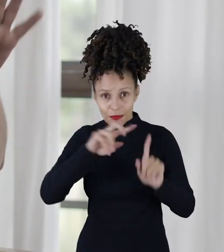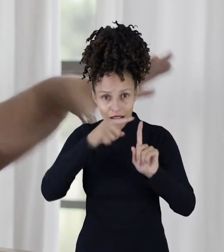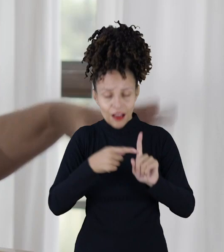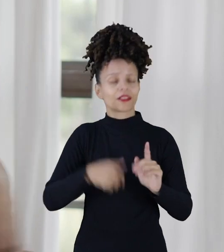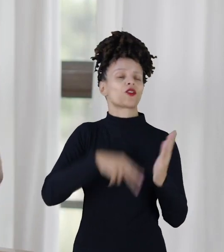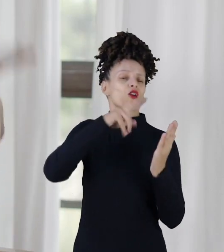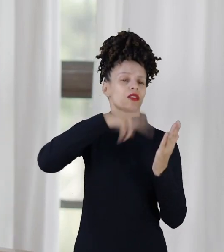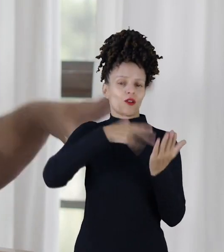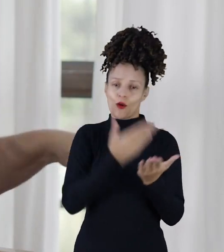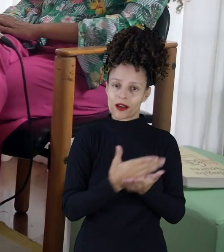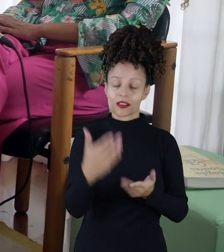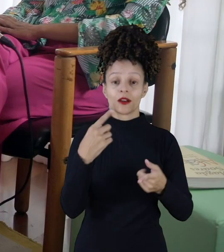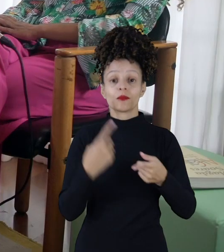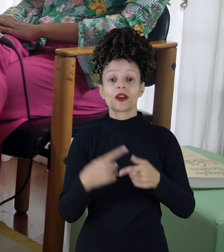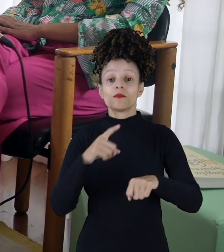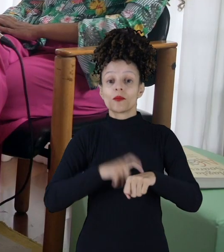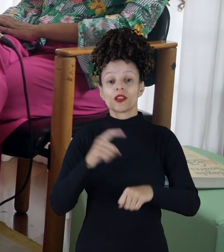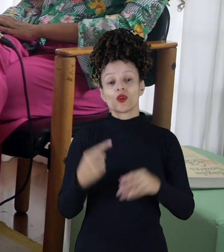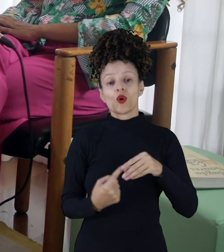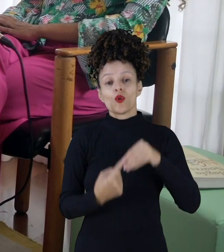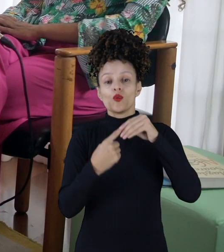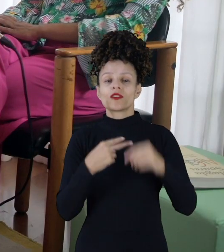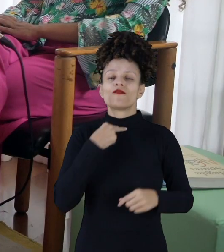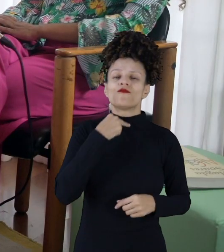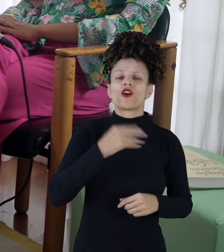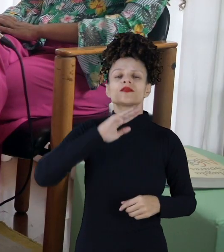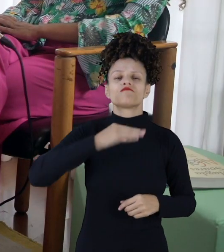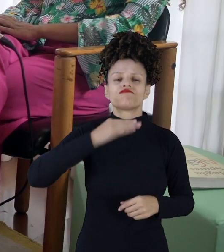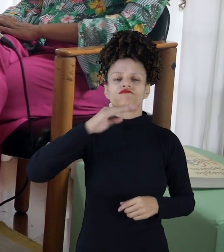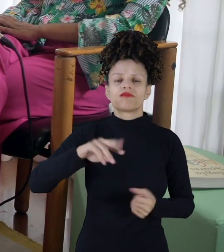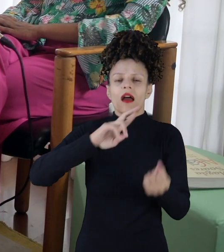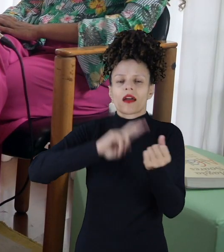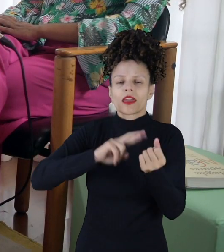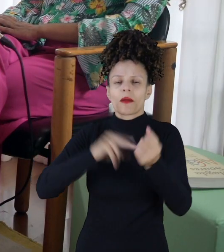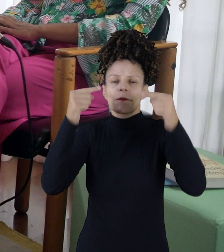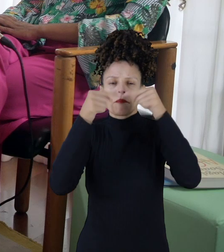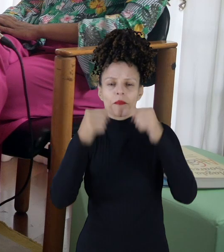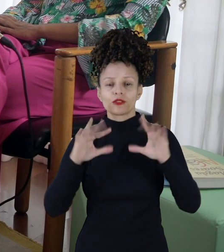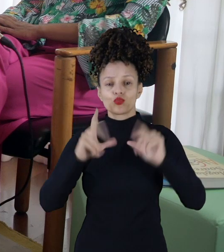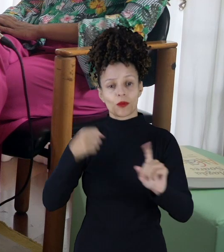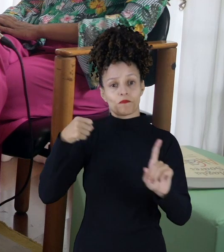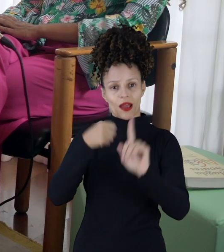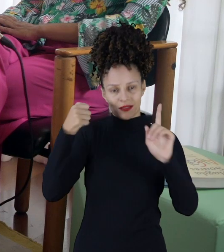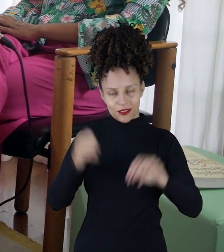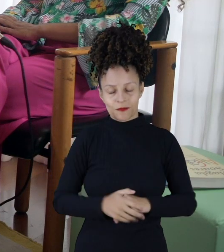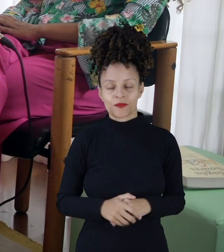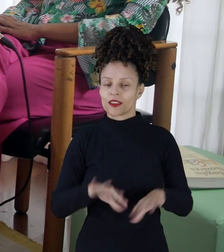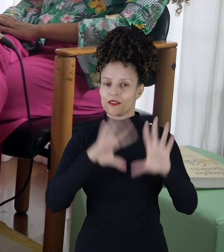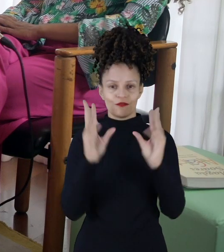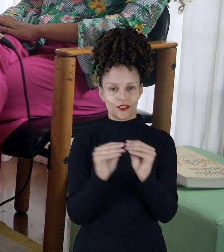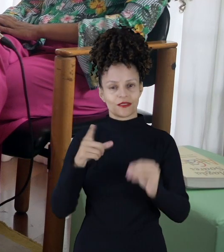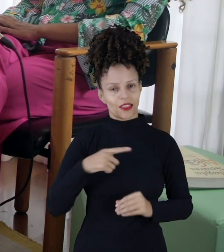Engravidou, sabe que está grávida? Começa a ler. Porque é um momento único, a entonação de voz, a melodia, a rima, tudo isso